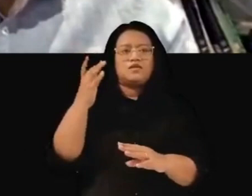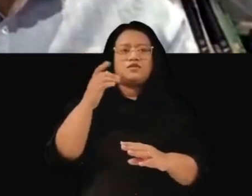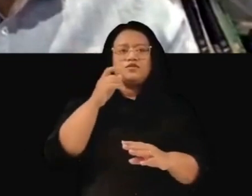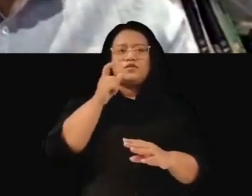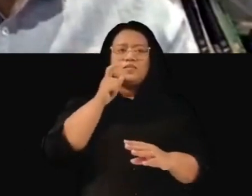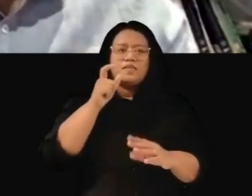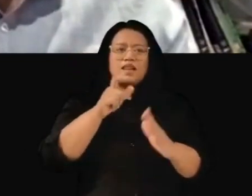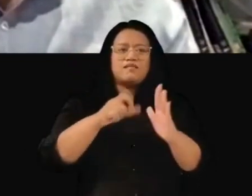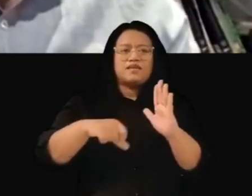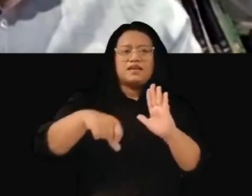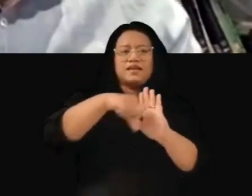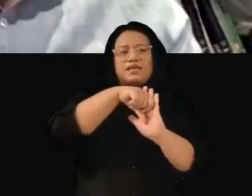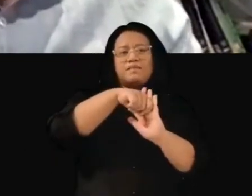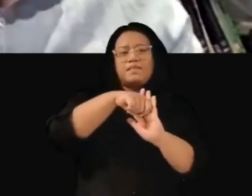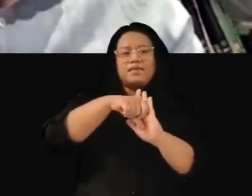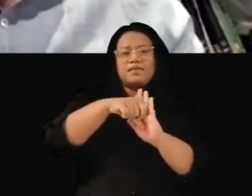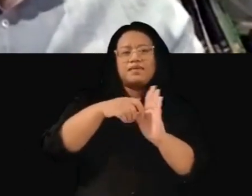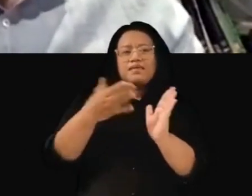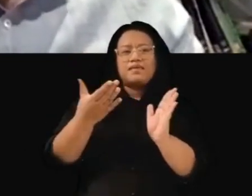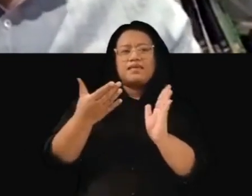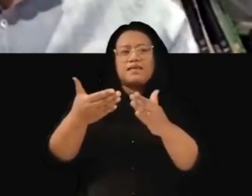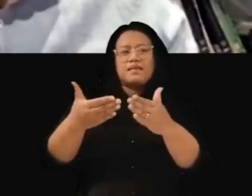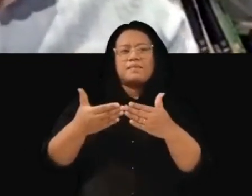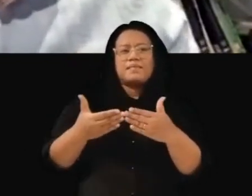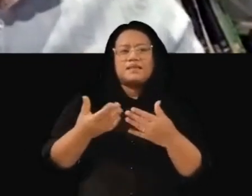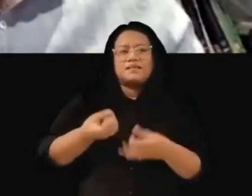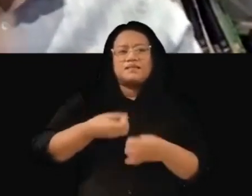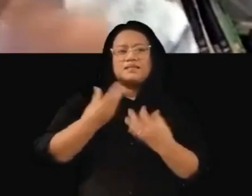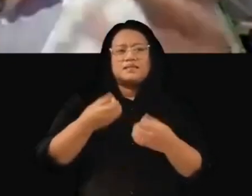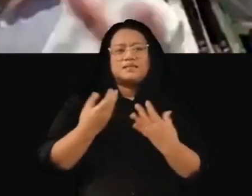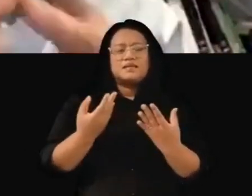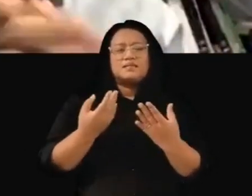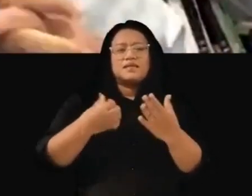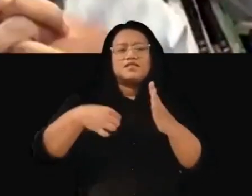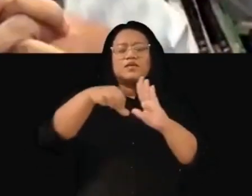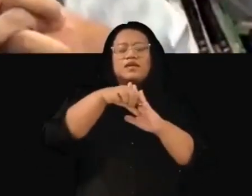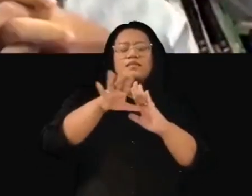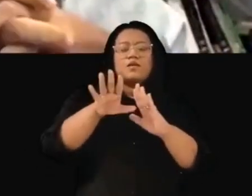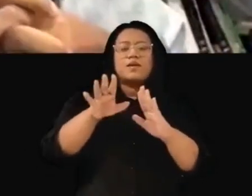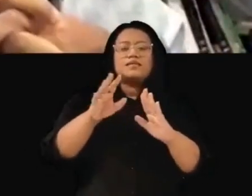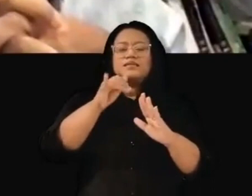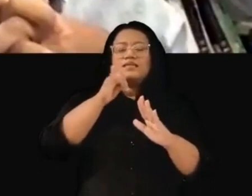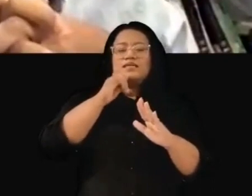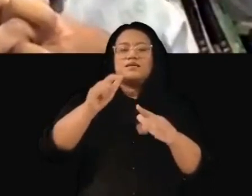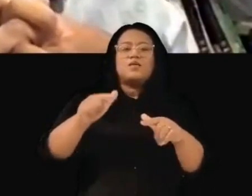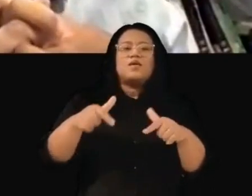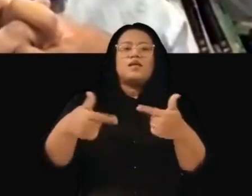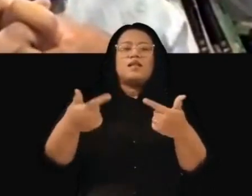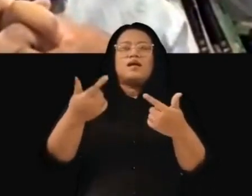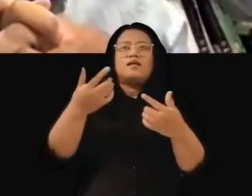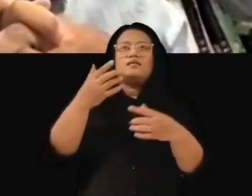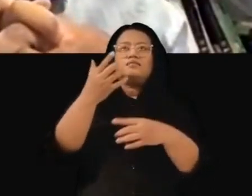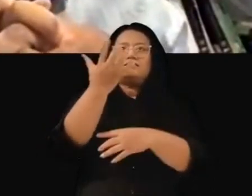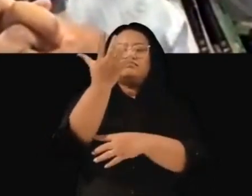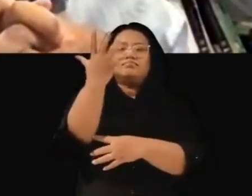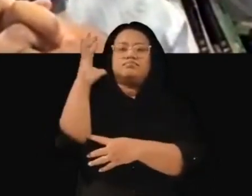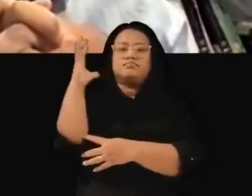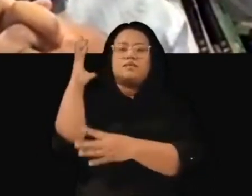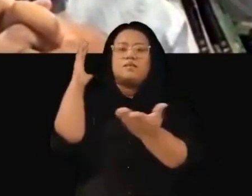mas aí me permitam uma licença poética. Certamente não é um crime, mas o ato do desmatamento, que é considerado legal, né,